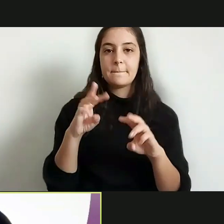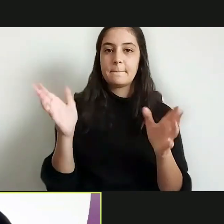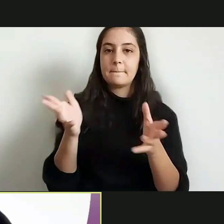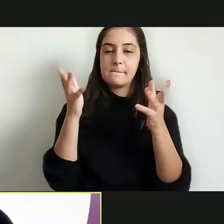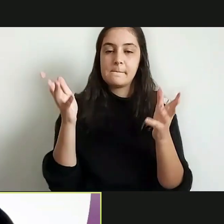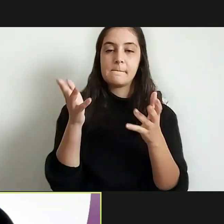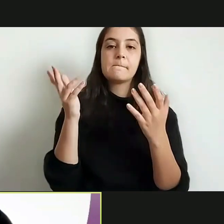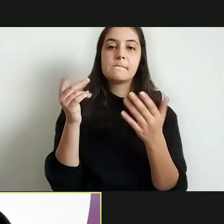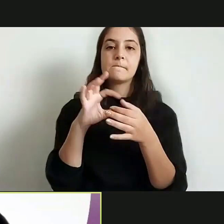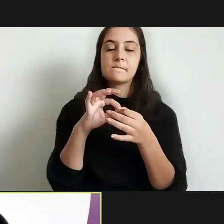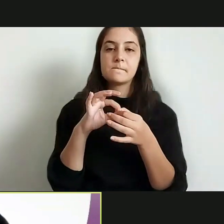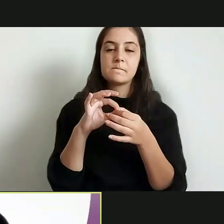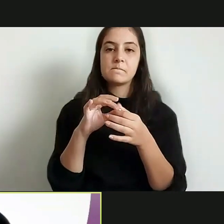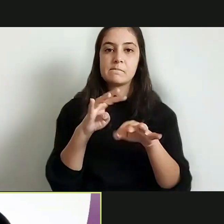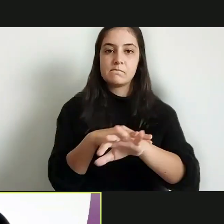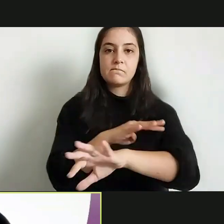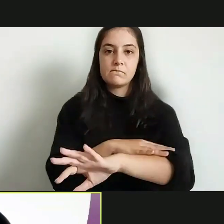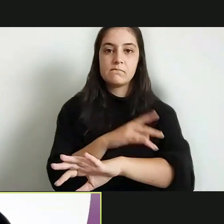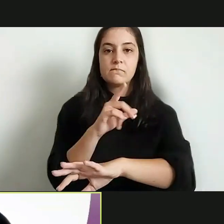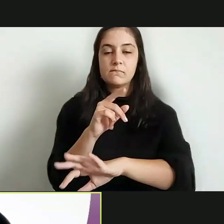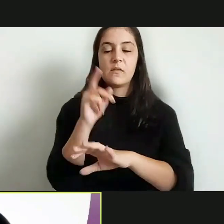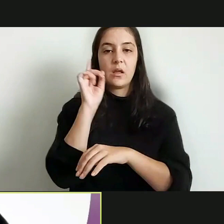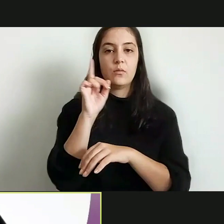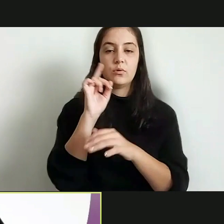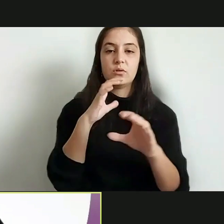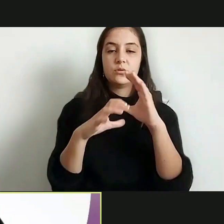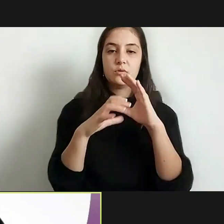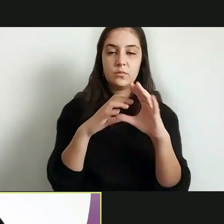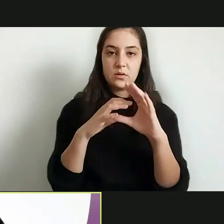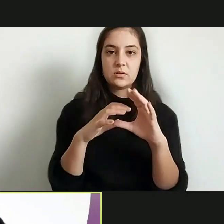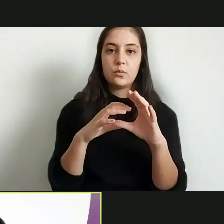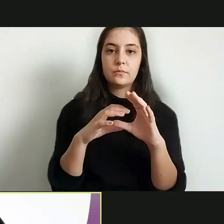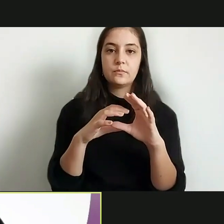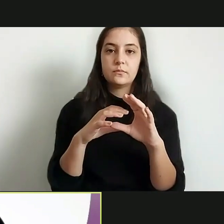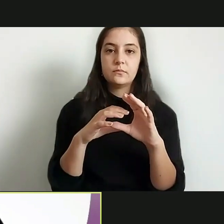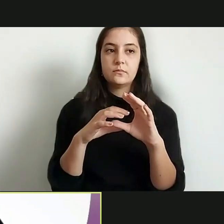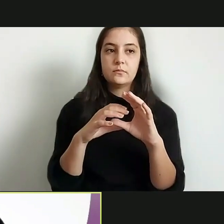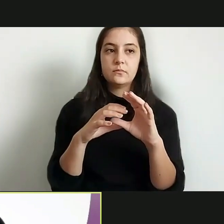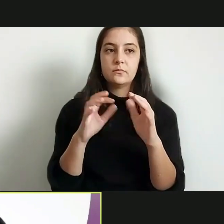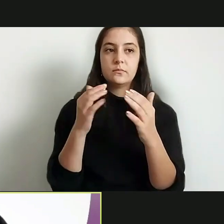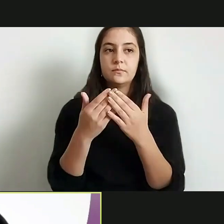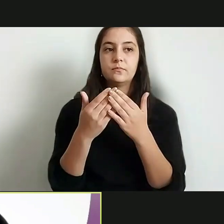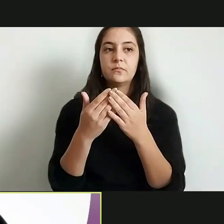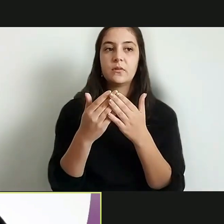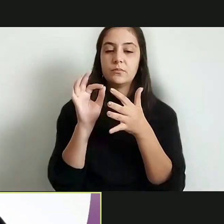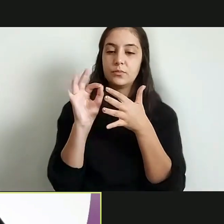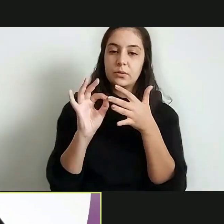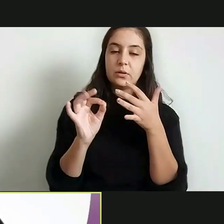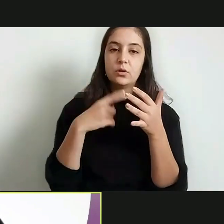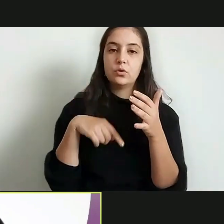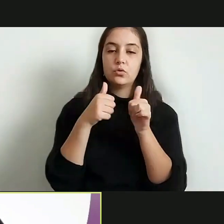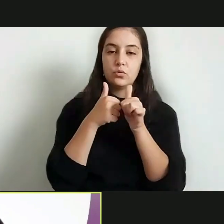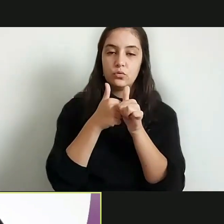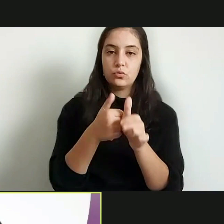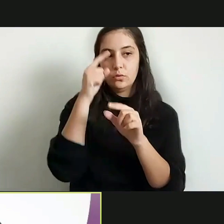a administração deve usar e que também faz parte dessa comunicação, as condições a que devemos atender para, de